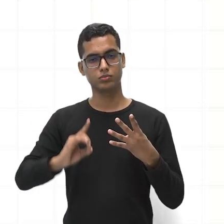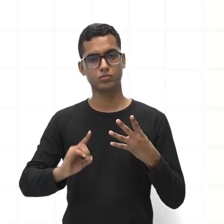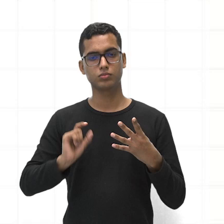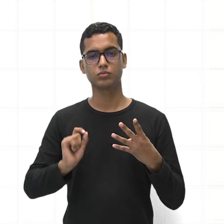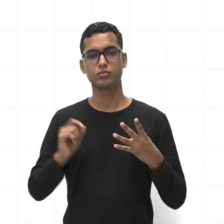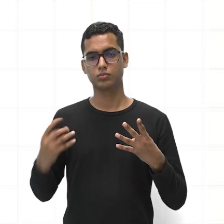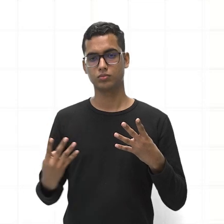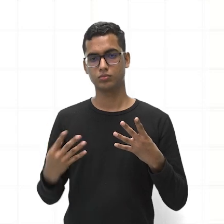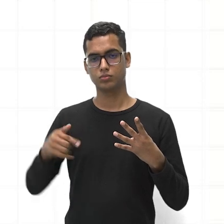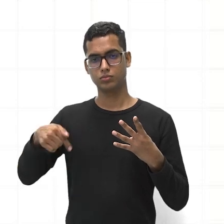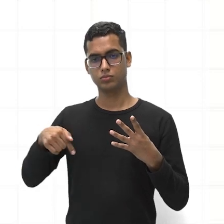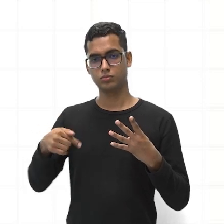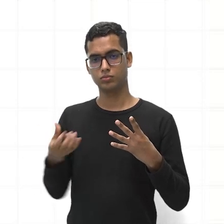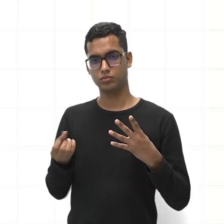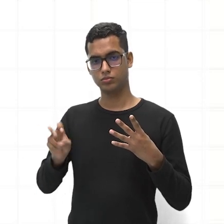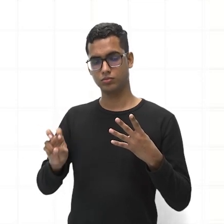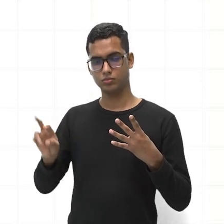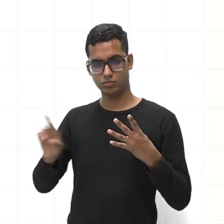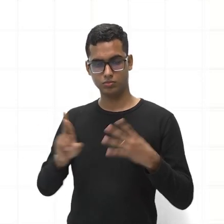4.765.